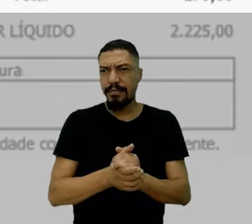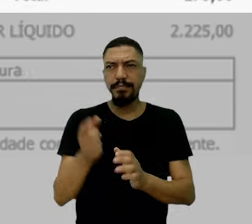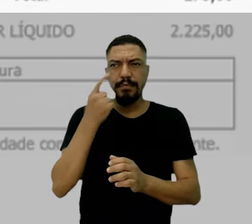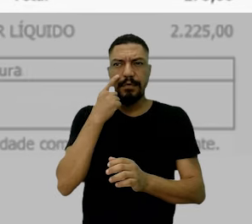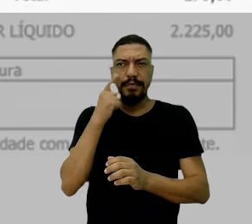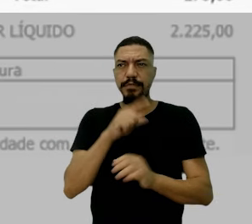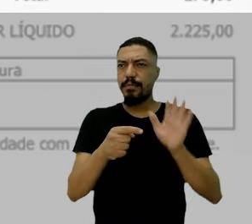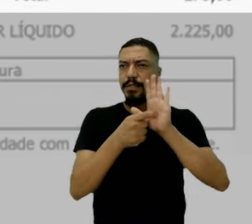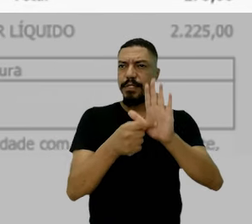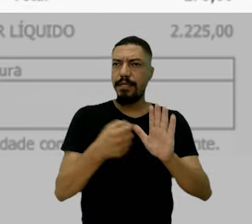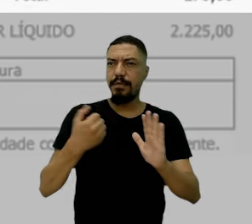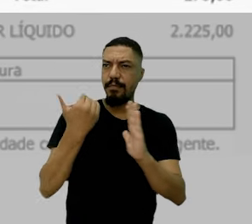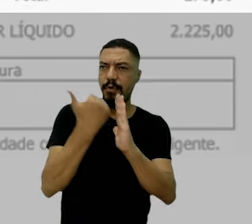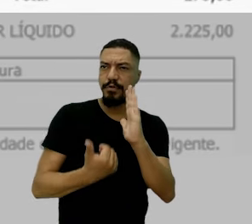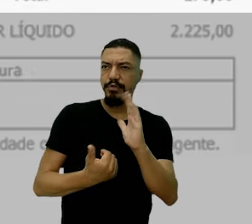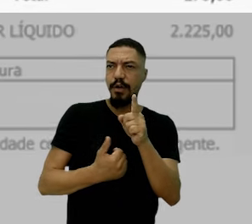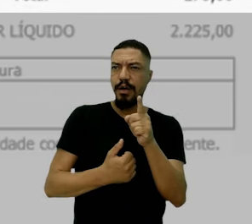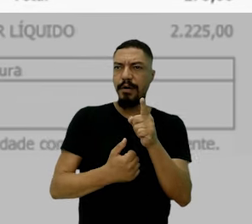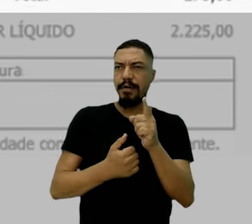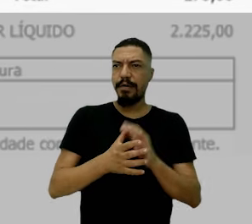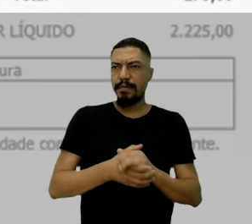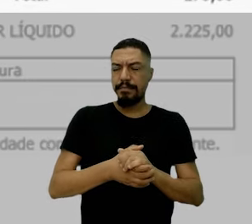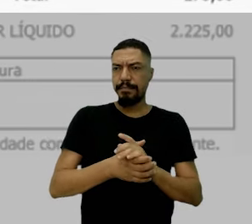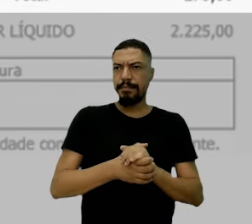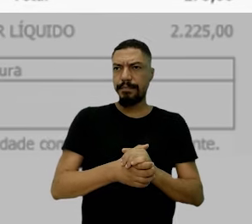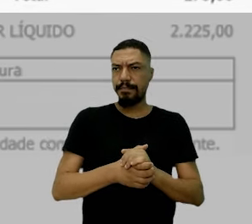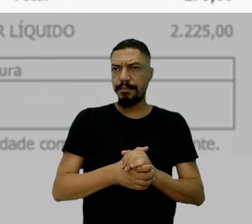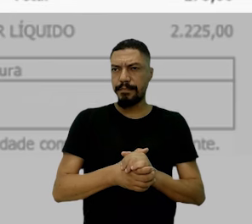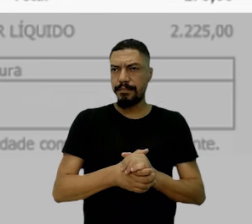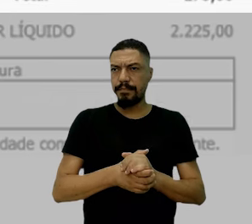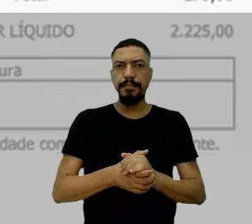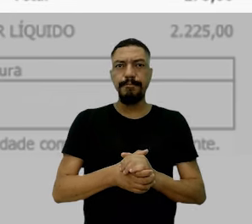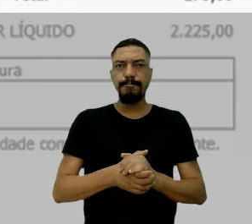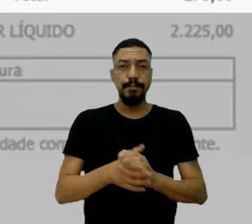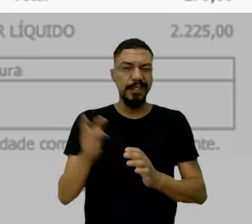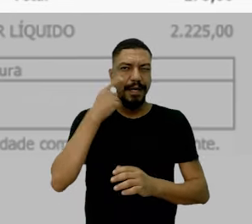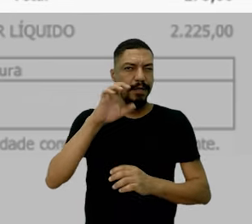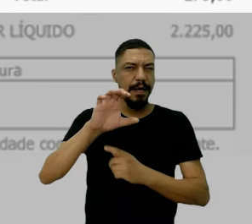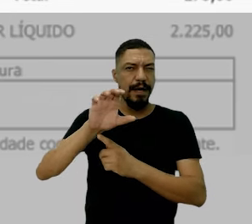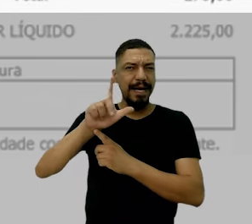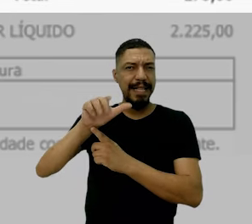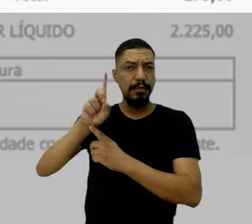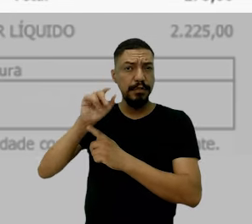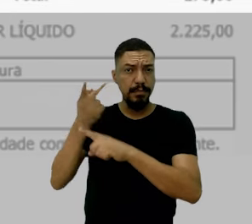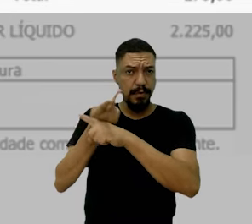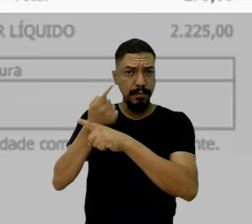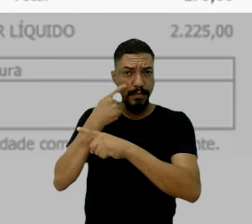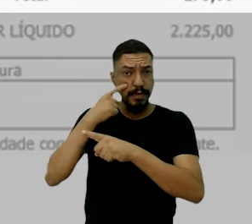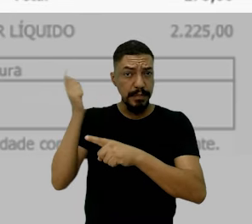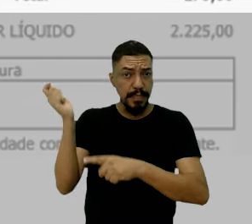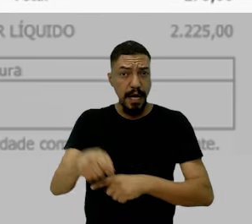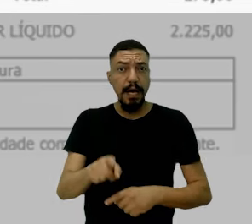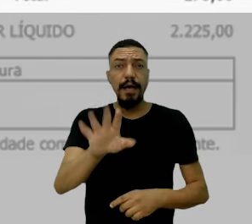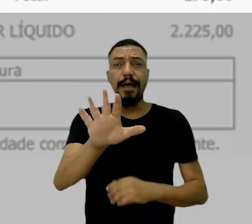de quadro, só para ver se, nesse caso, se rola? Bem, enquanto ela vê